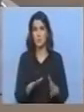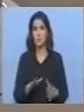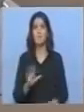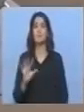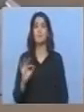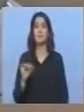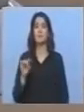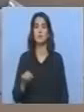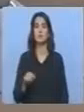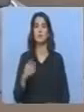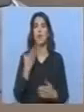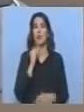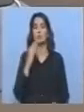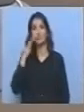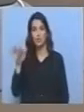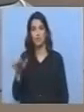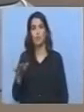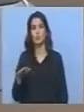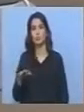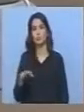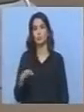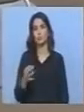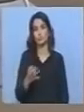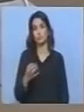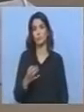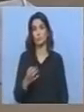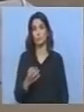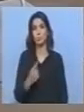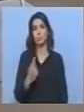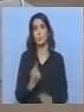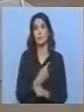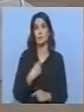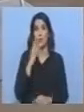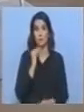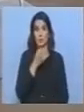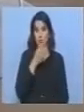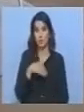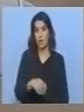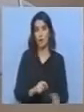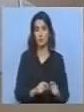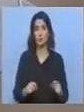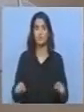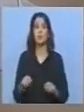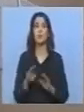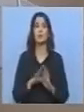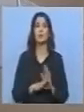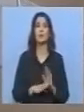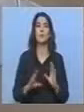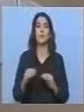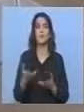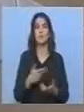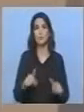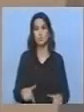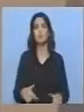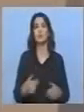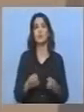14 mil estudantes internacionais, é uma das coisas que eu julgo que provavelmente falaremos durante a conversa de hoje.